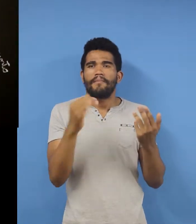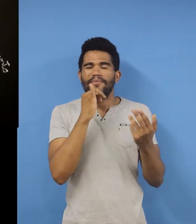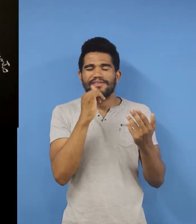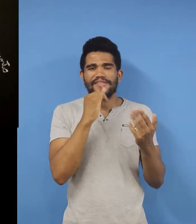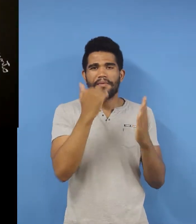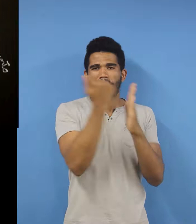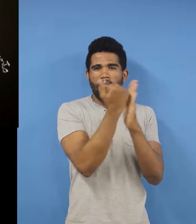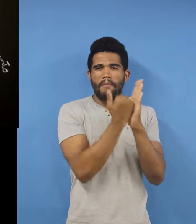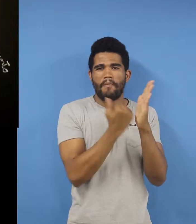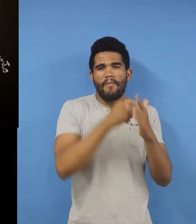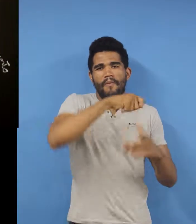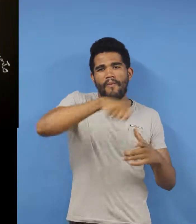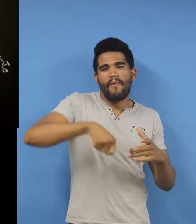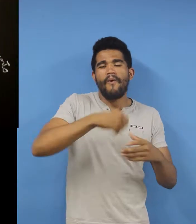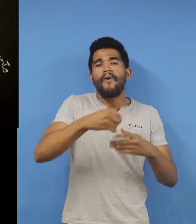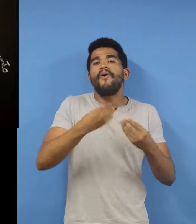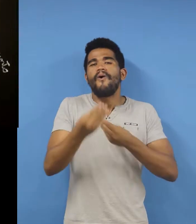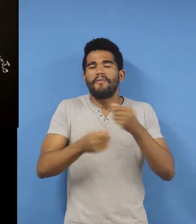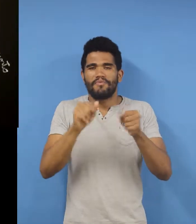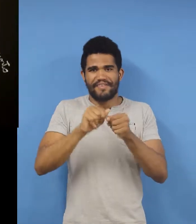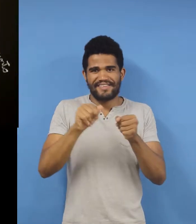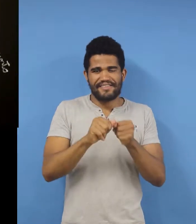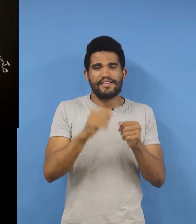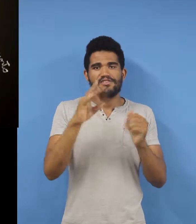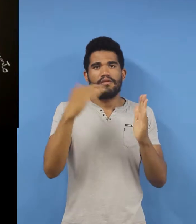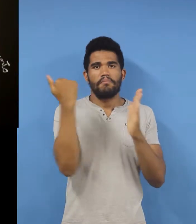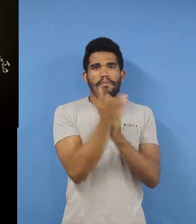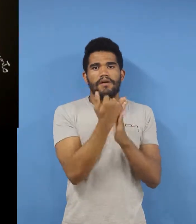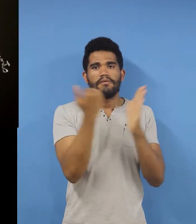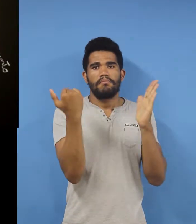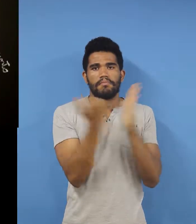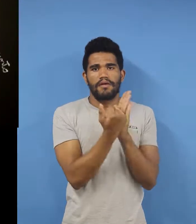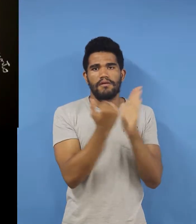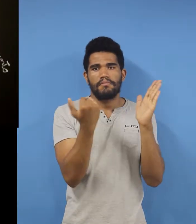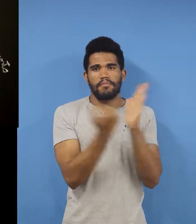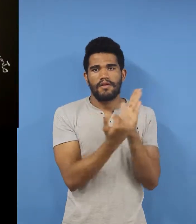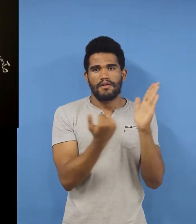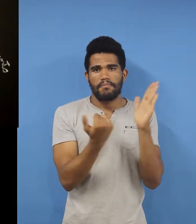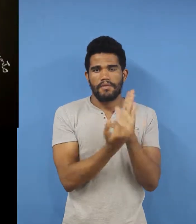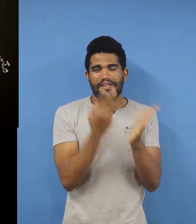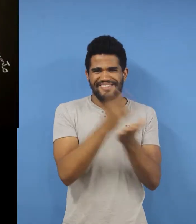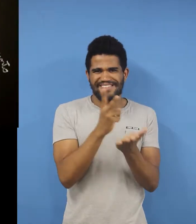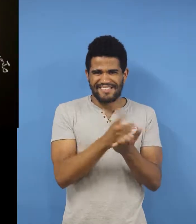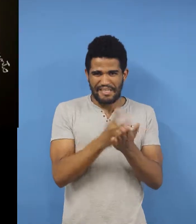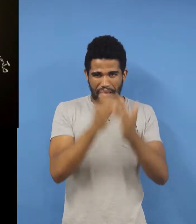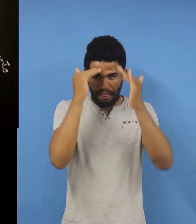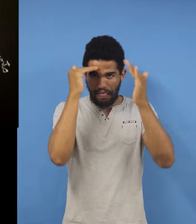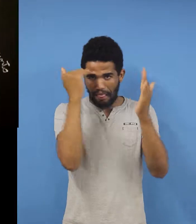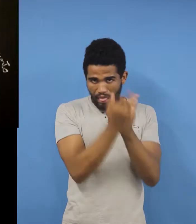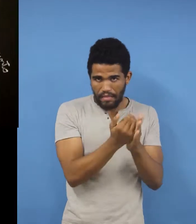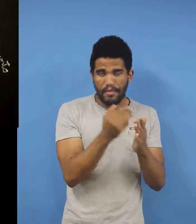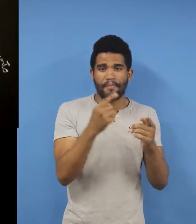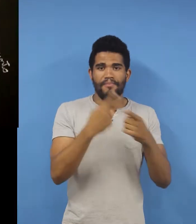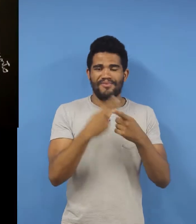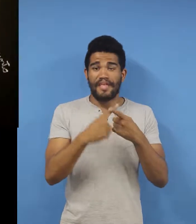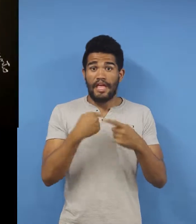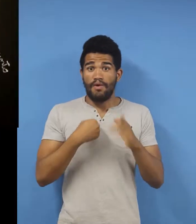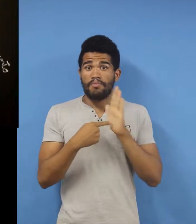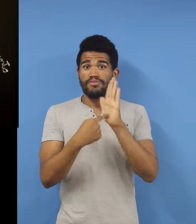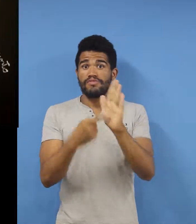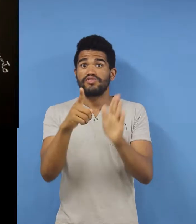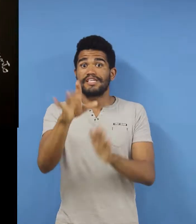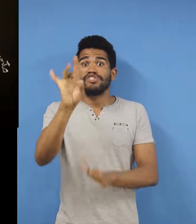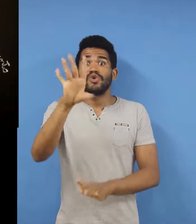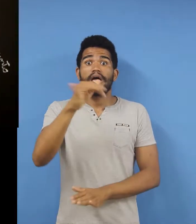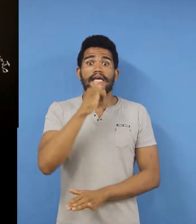consciência é: redação não é receita de bolo. Gente, eu preciso que vocês tenham consciência disso. Tanto que eu não